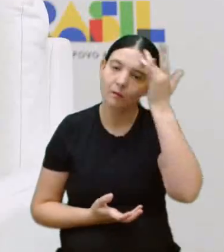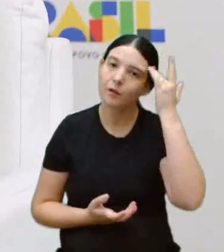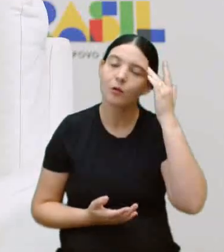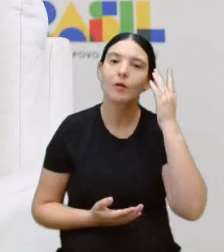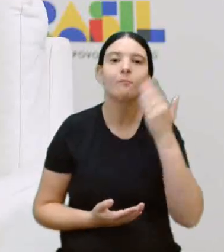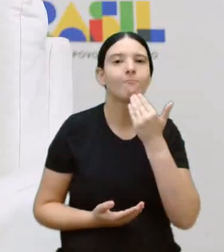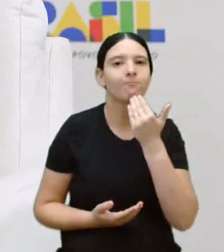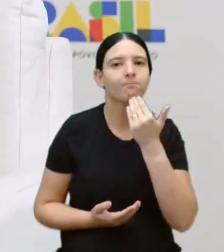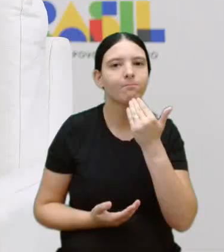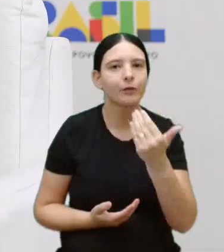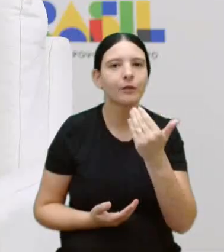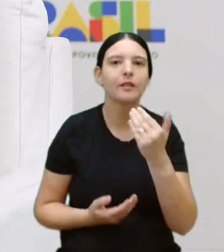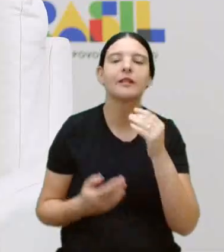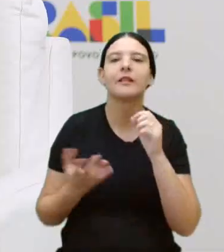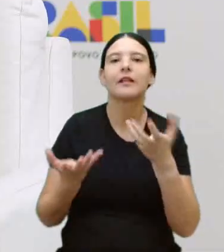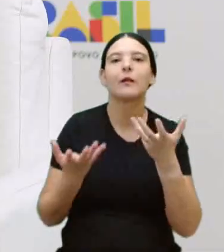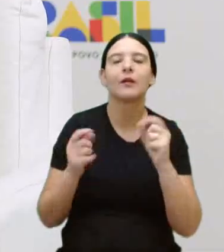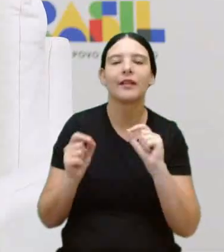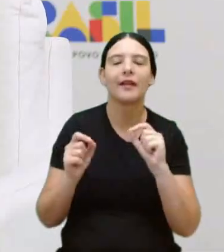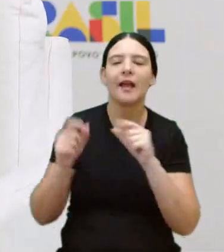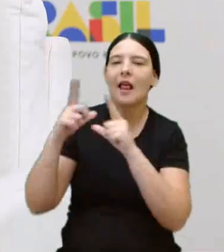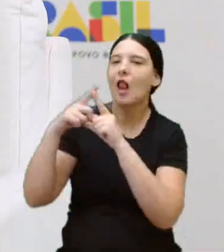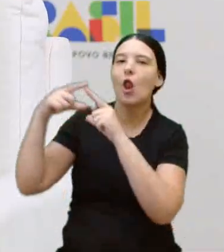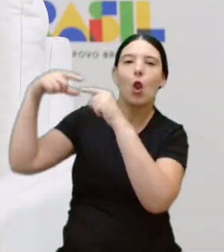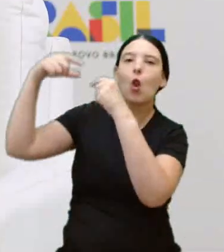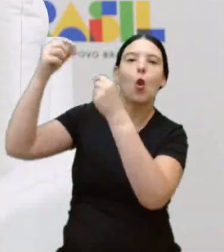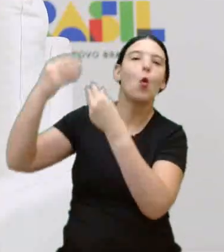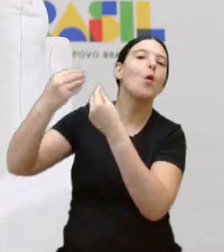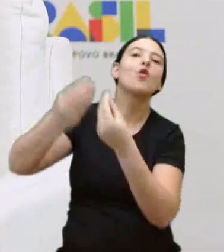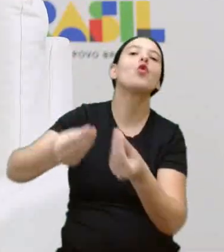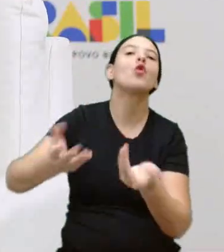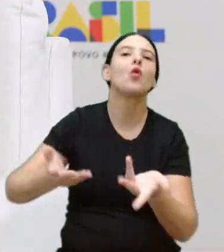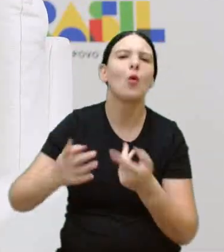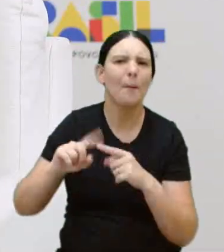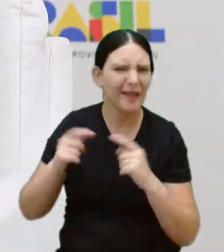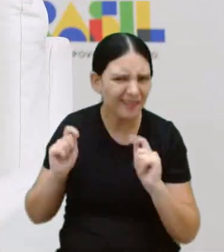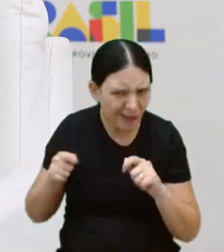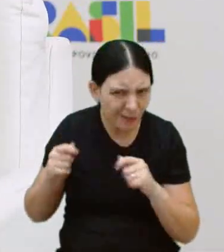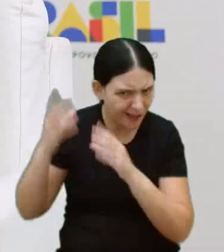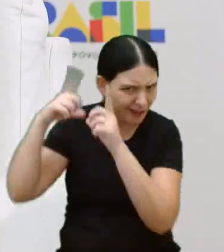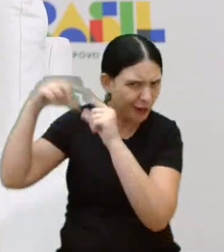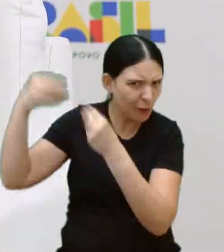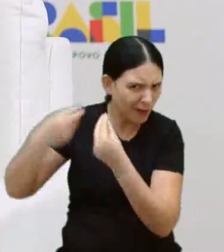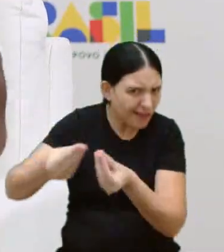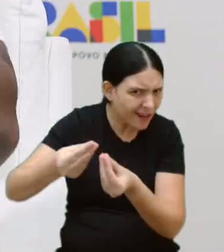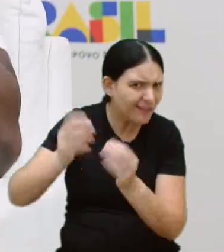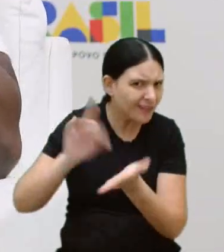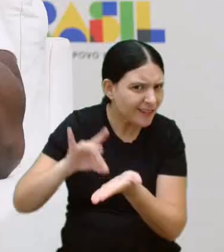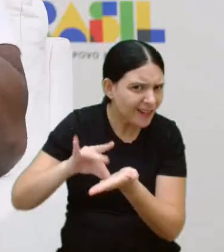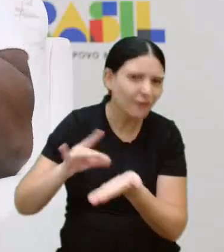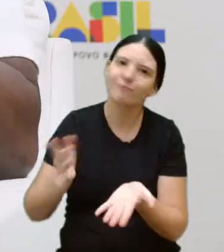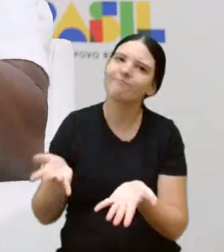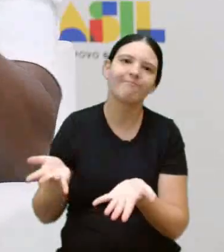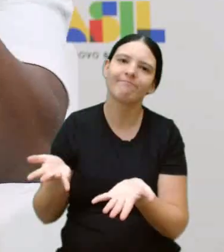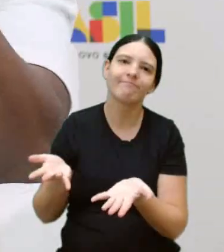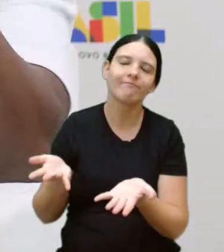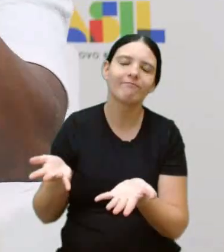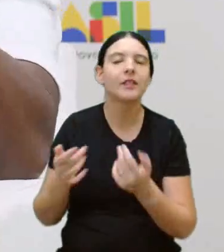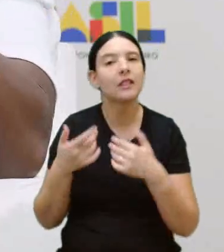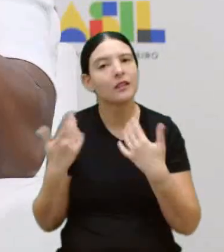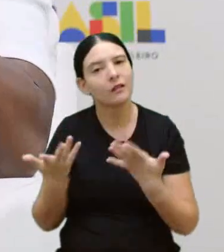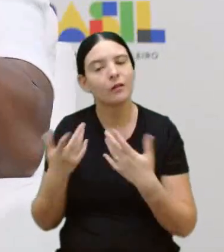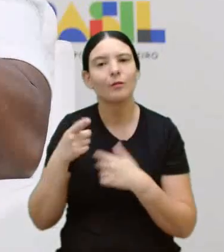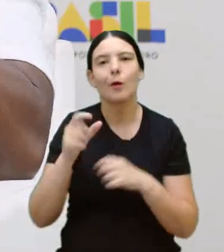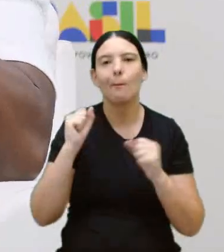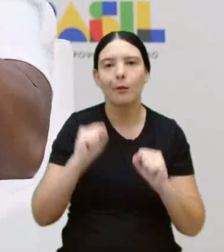lua, entregar coisas que elas não são capazes de entregar. E aí você vai causar ou